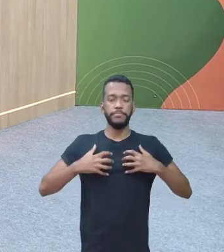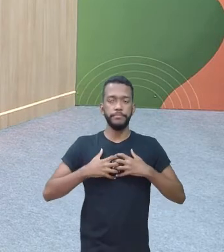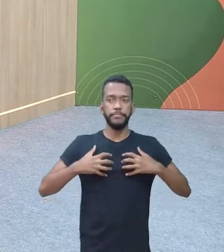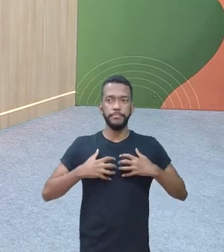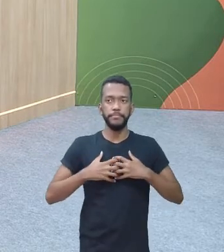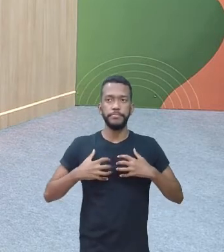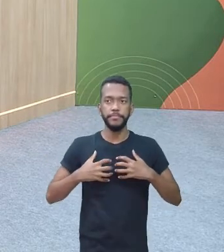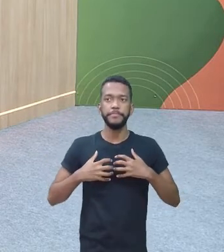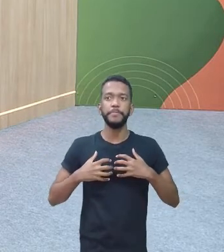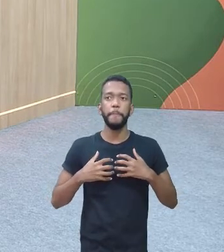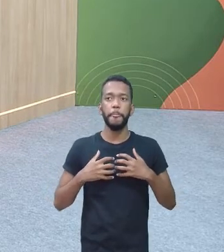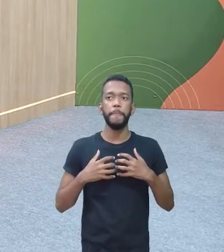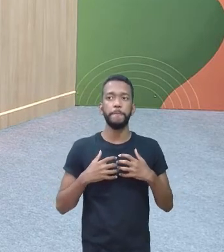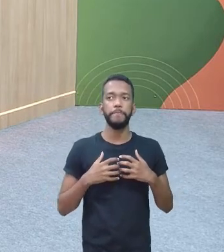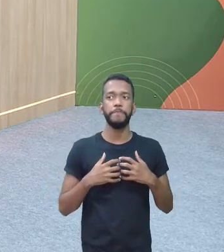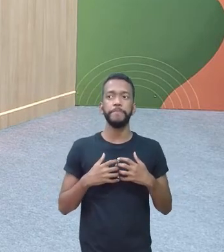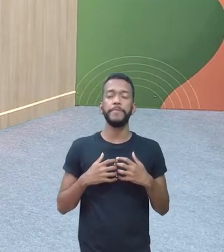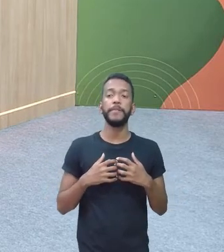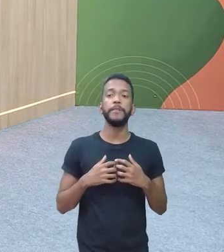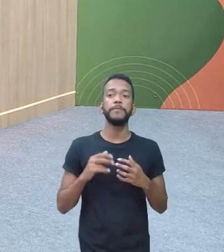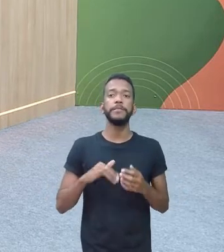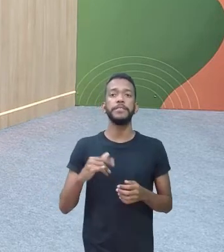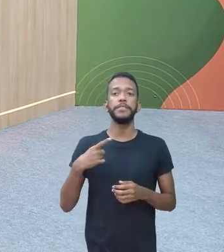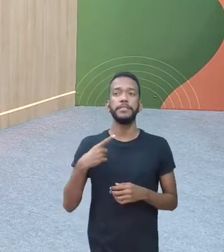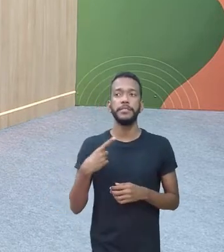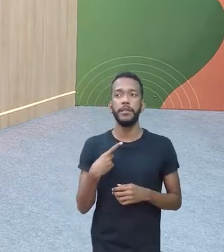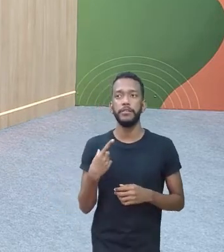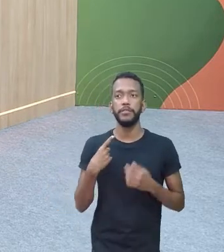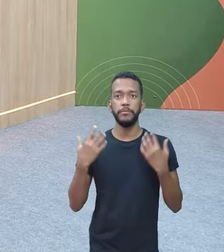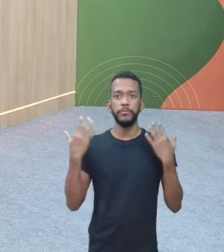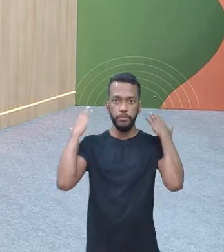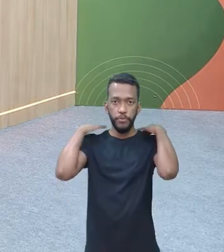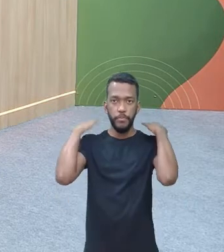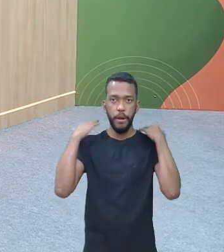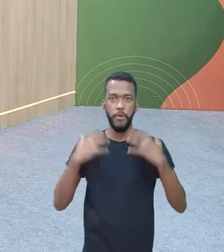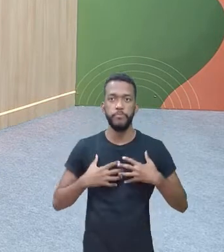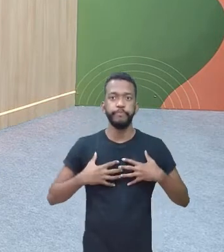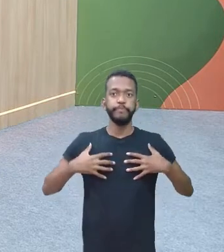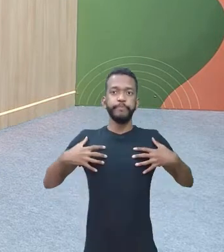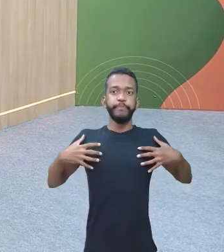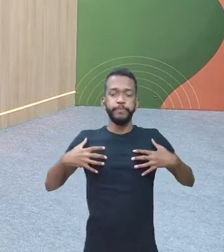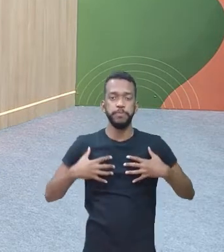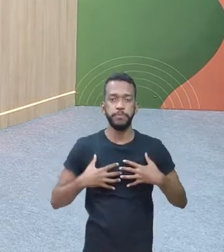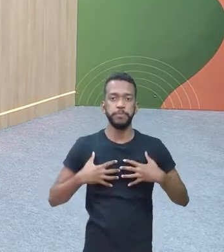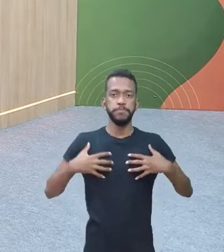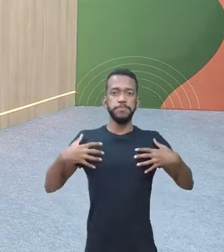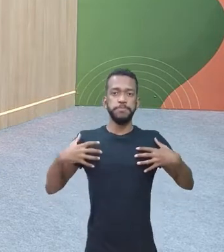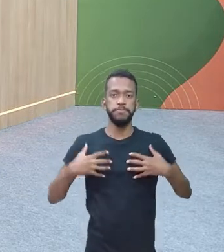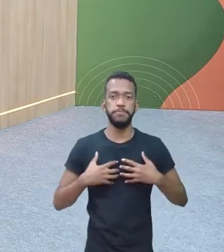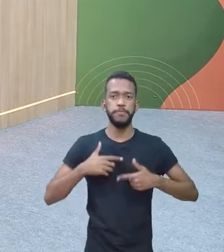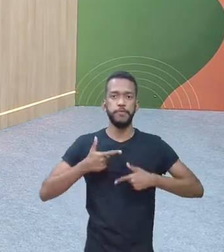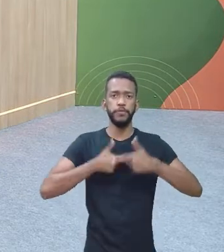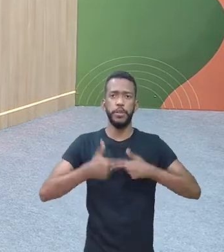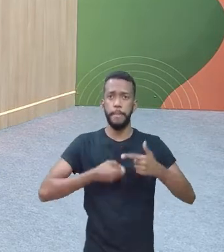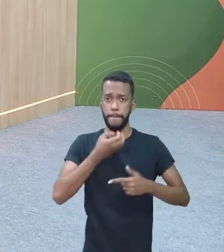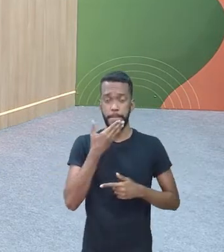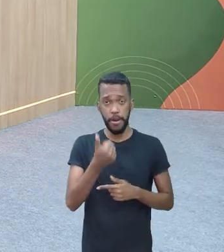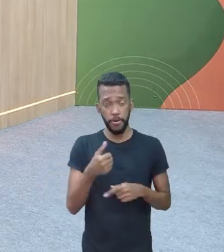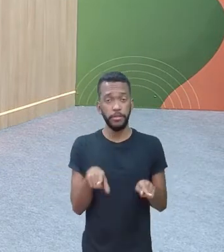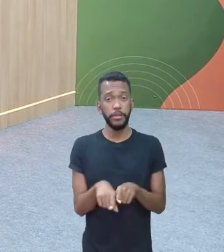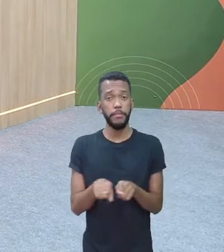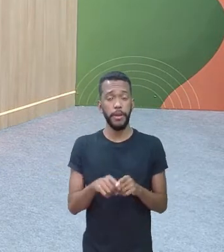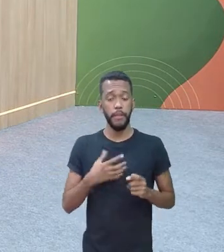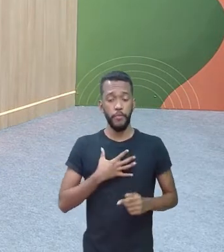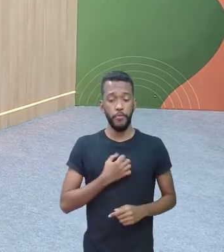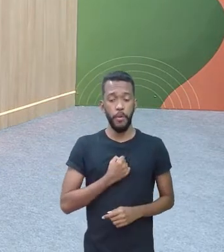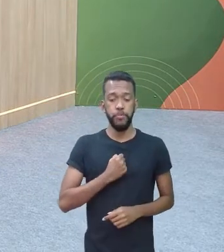no mesmo tempo que vai fazer o seu pulmão ter uma funcionalidade melhor, o seu coração também. Então